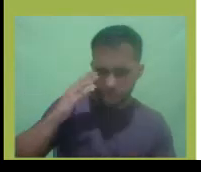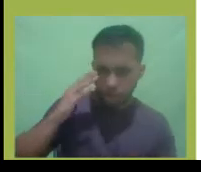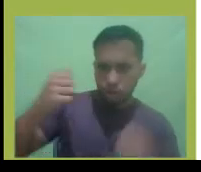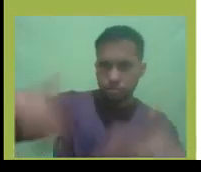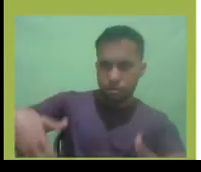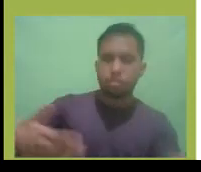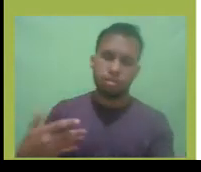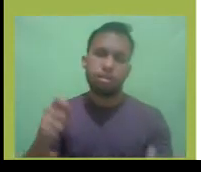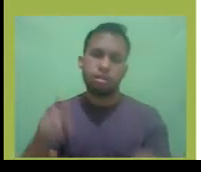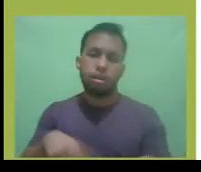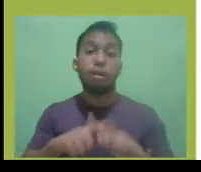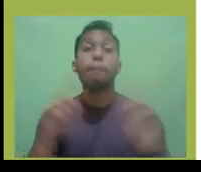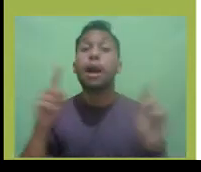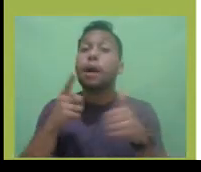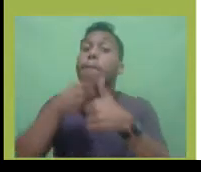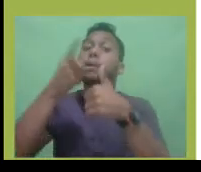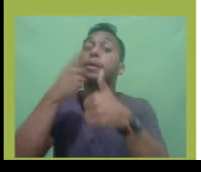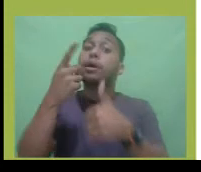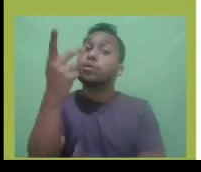trabalho. Valorize o seu trabalho.